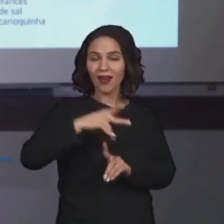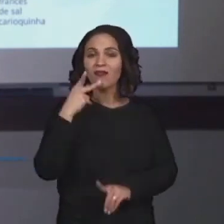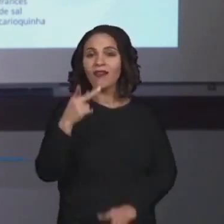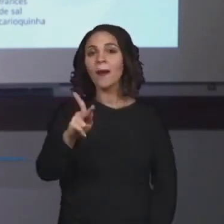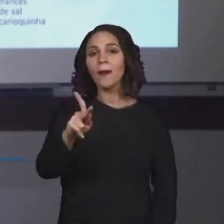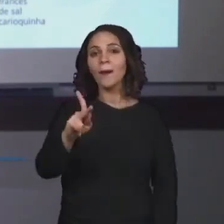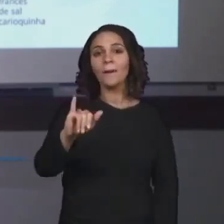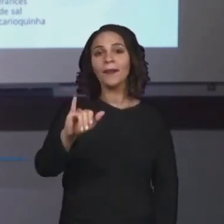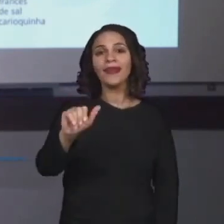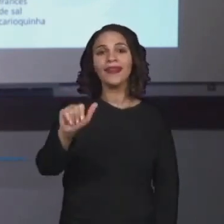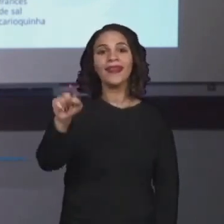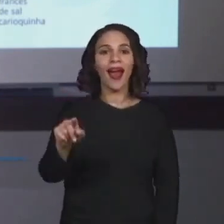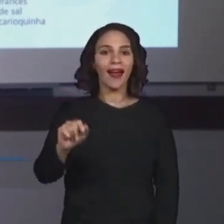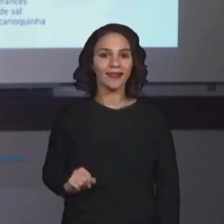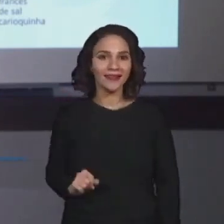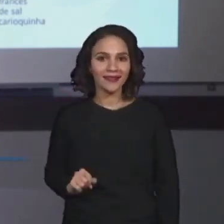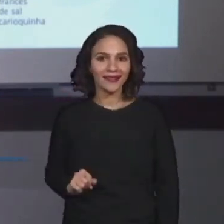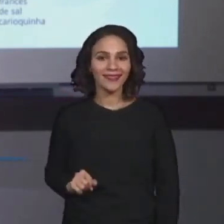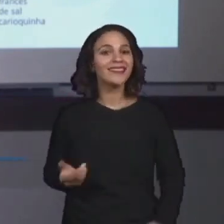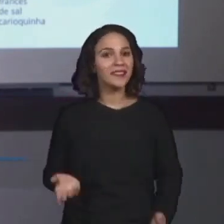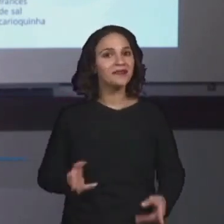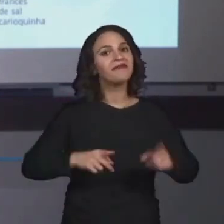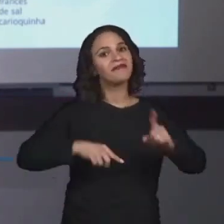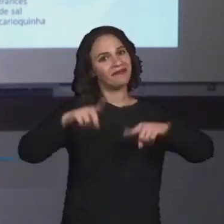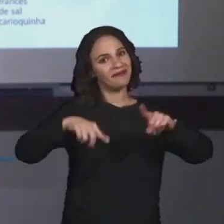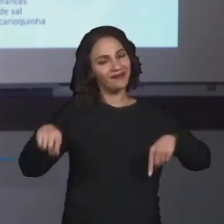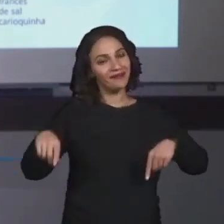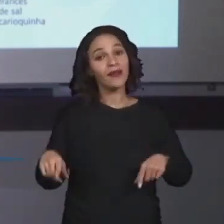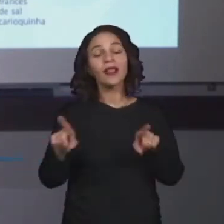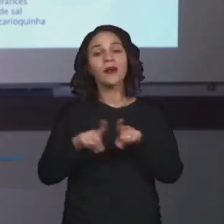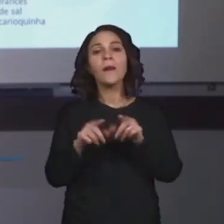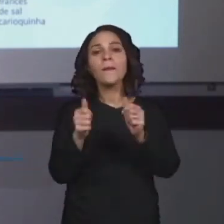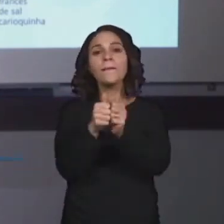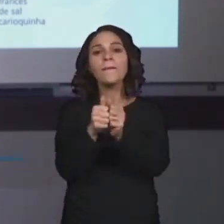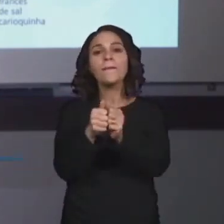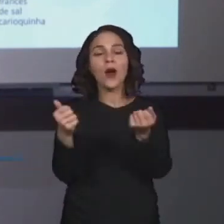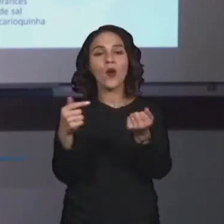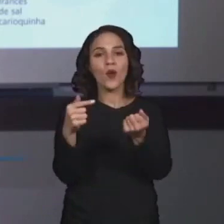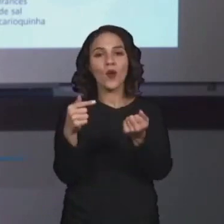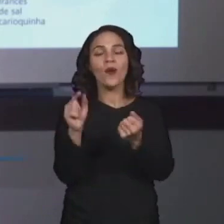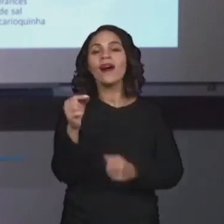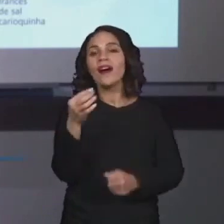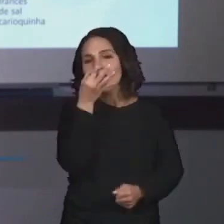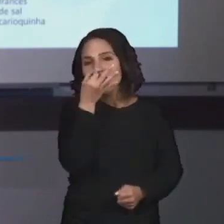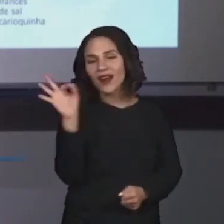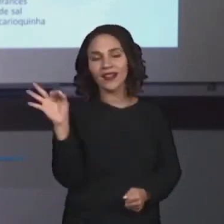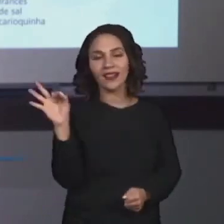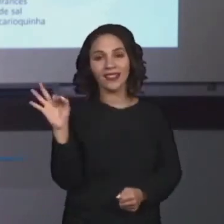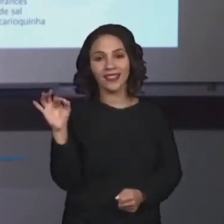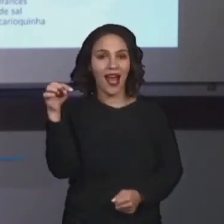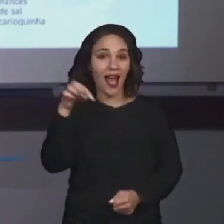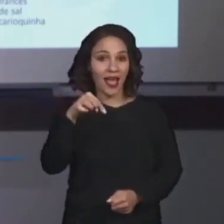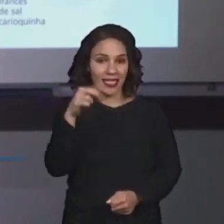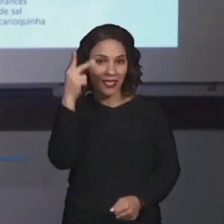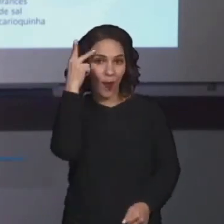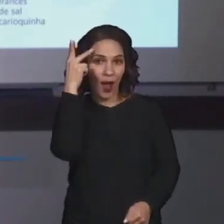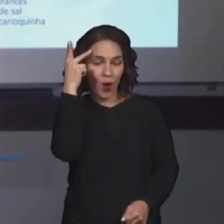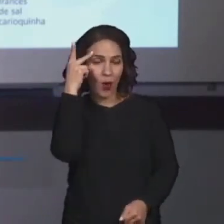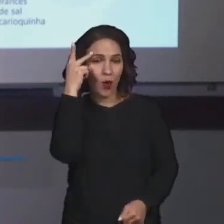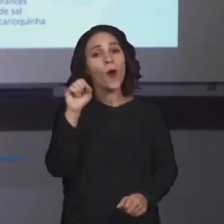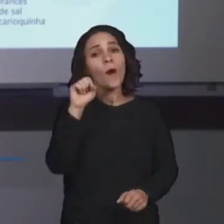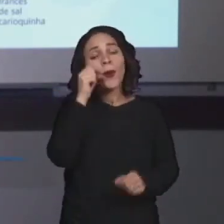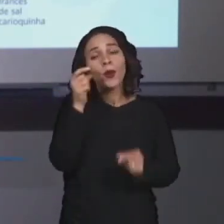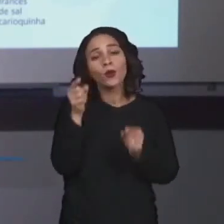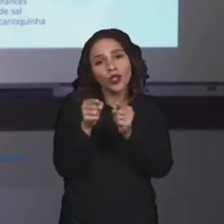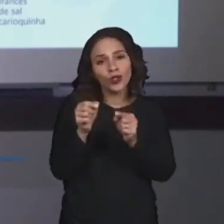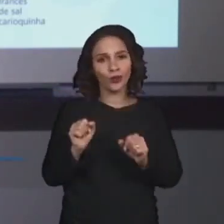chamado piá o menino. Temos também o pão francês, que aqui nós chamamos pãozinho, pão francês, aqui em São Paulo.